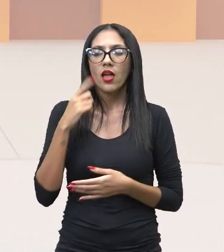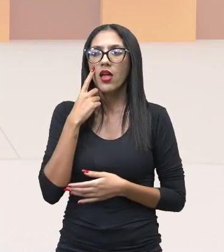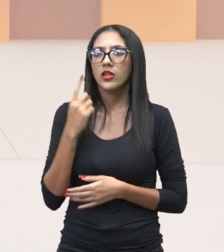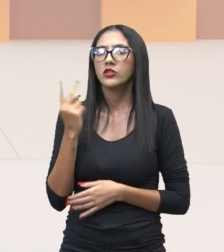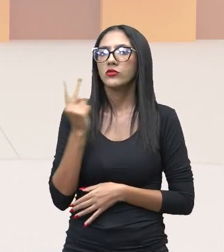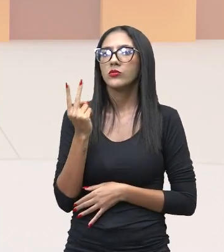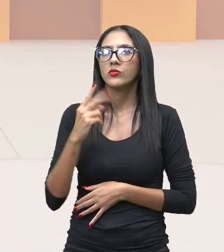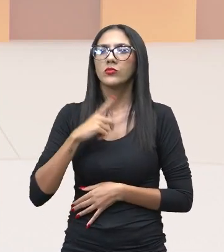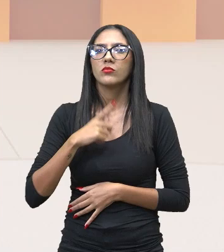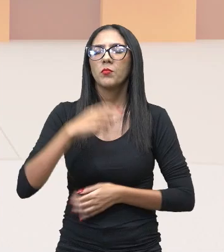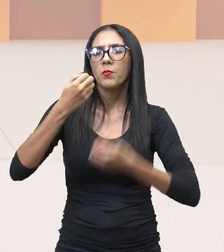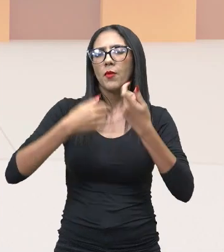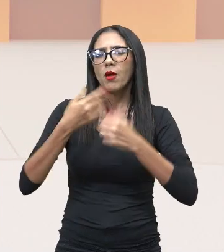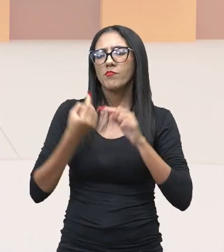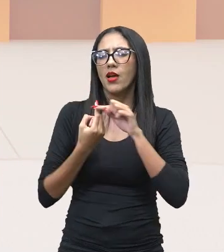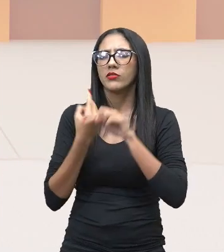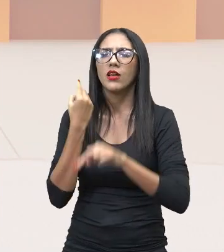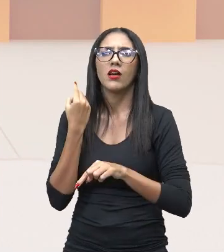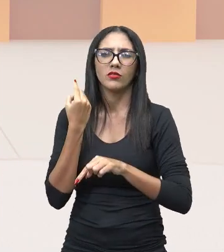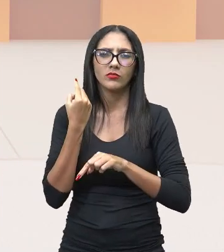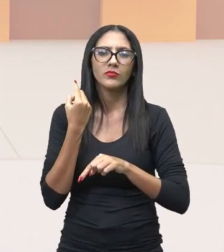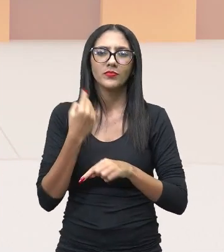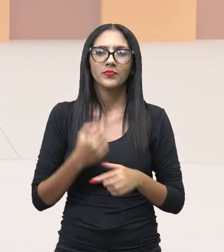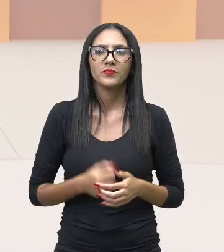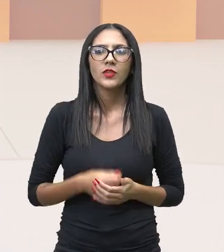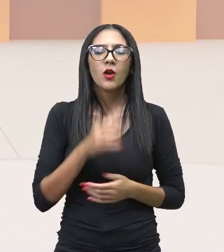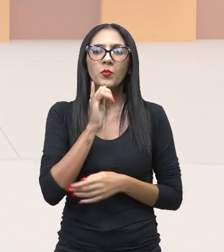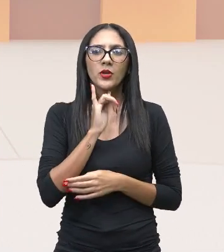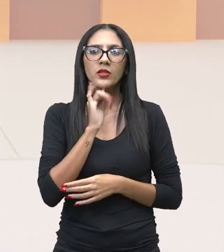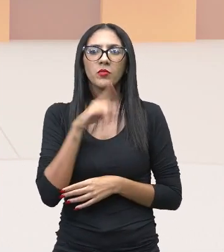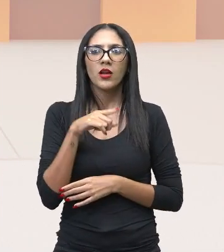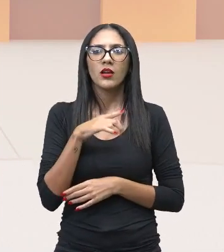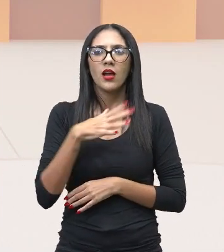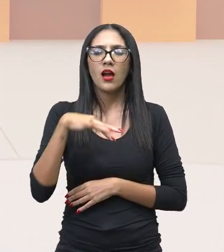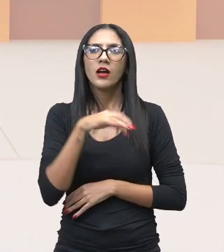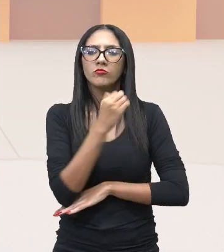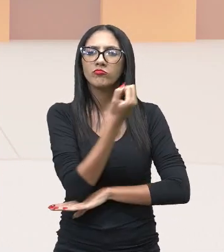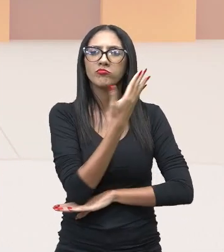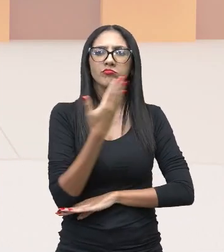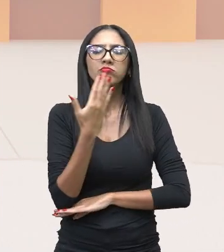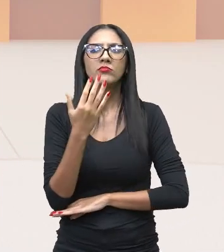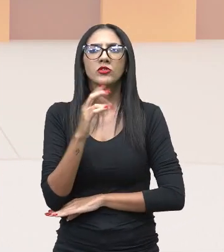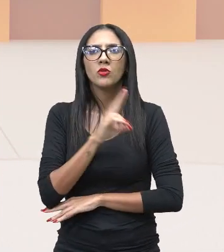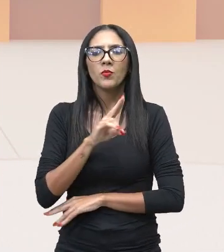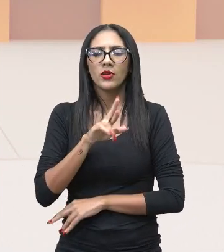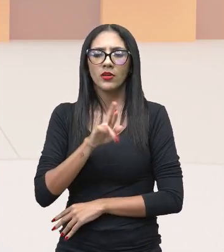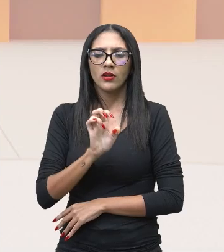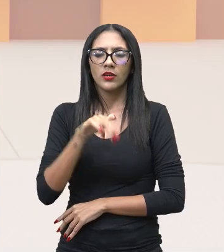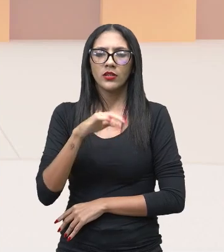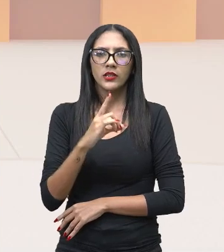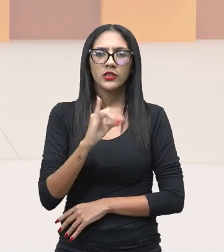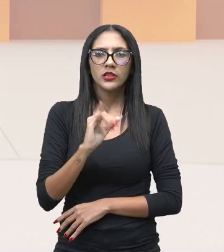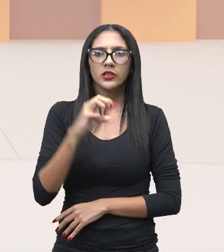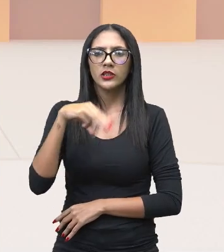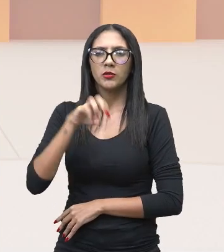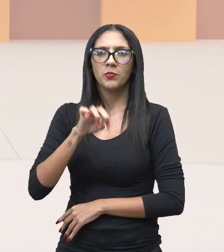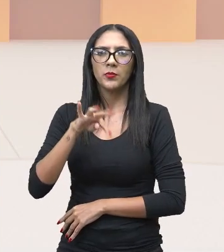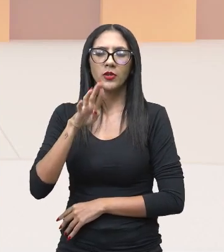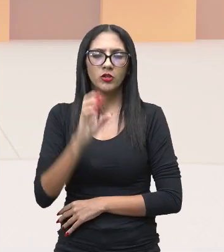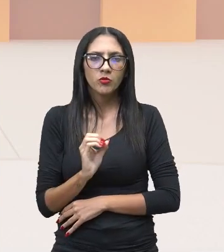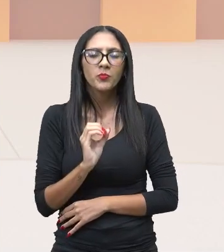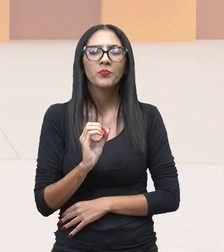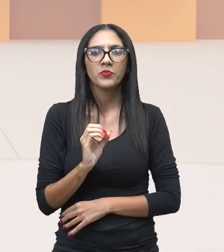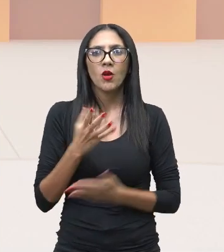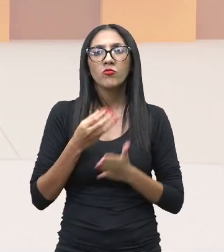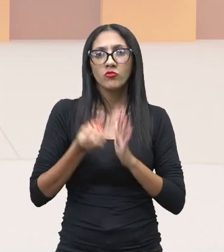60, 70 no território brasileiro. A gente tem, por exemplo, as chamadas florestas de rendimento, né? O que o governo fez? Ele criou